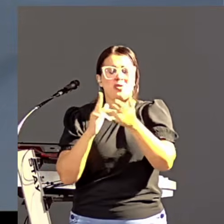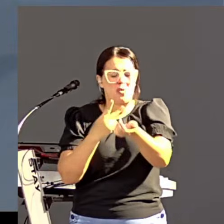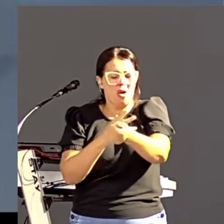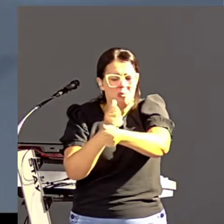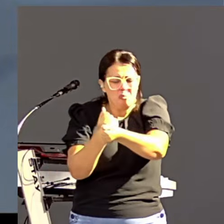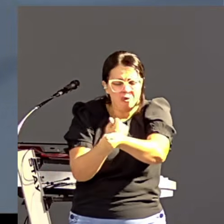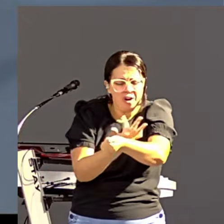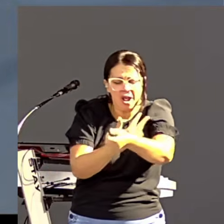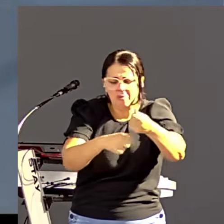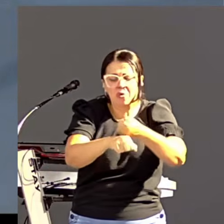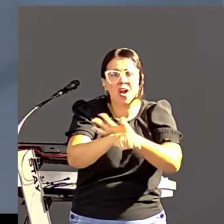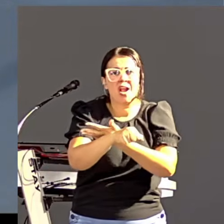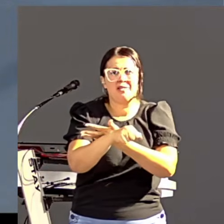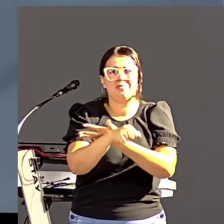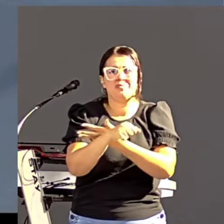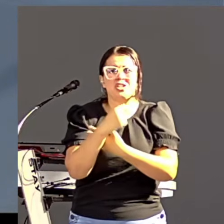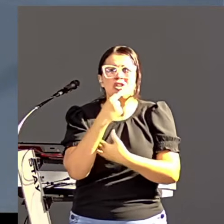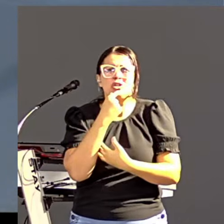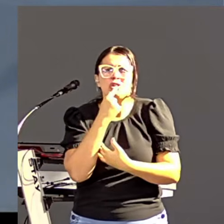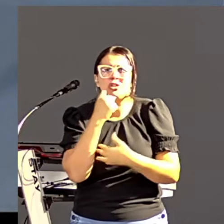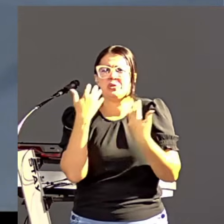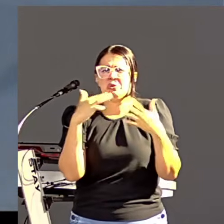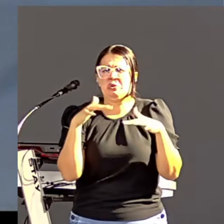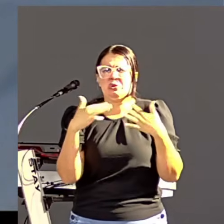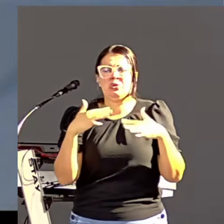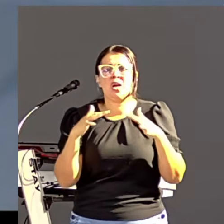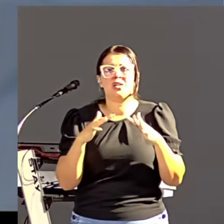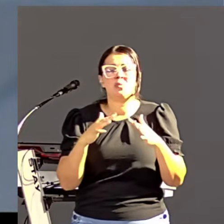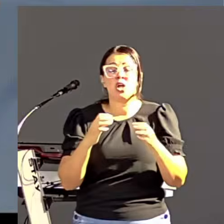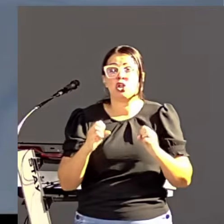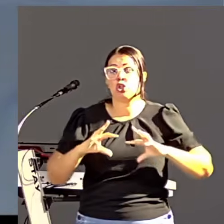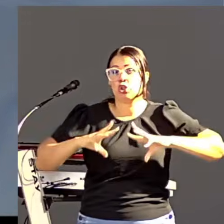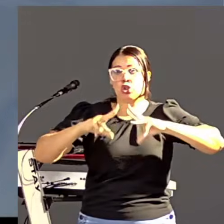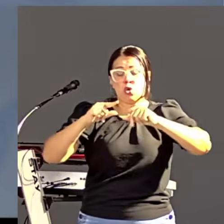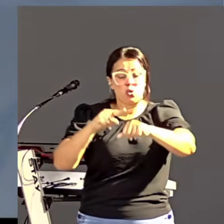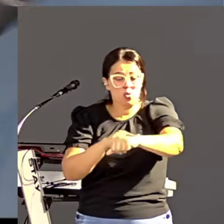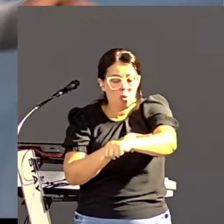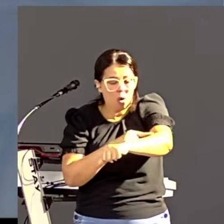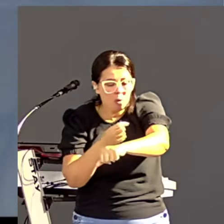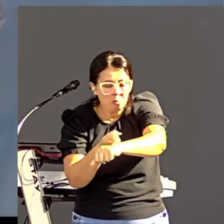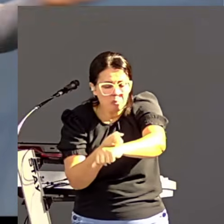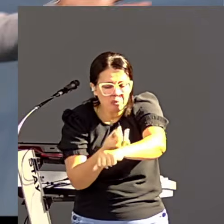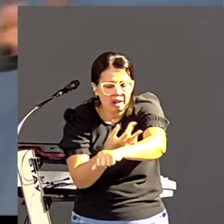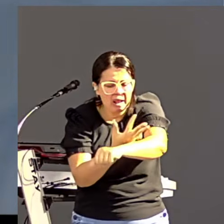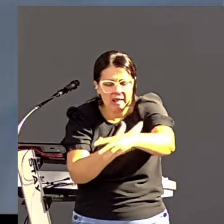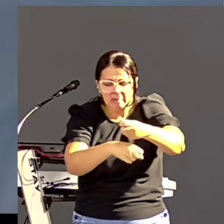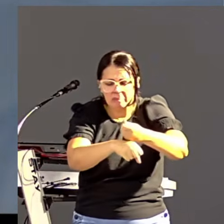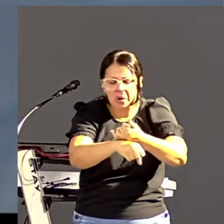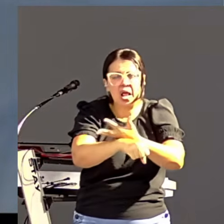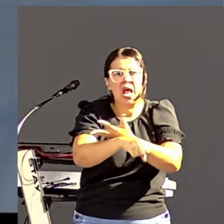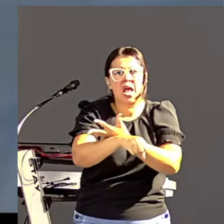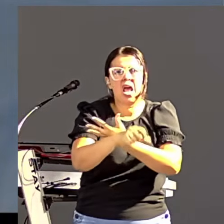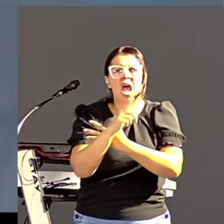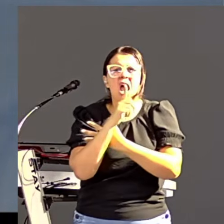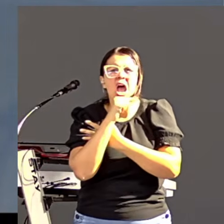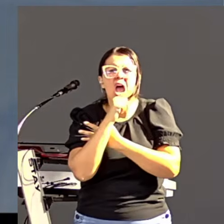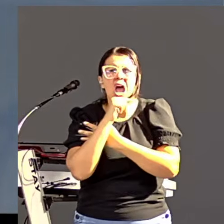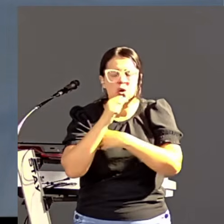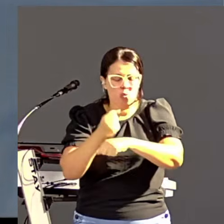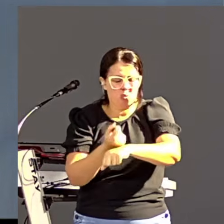É o que a ciência, a medicina chama de hematidrose, né? Onde os poros vão expelindo água,